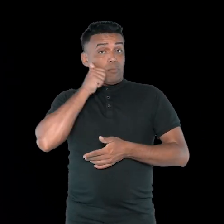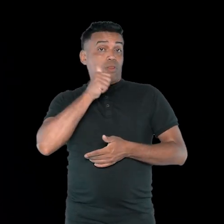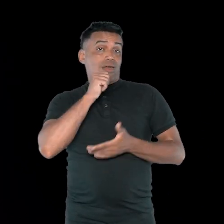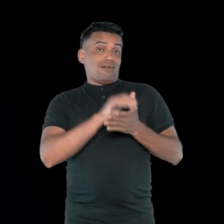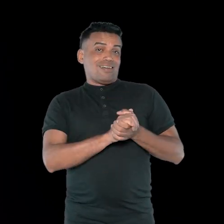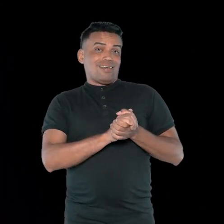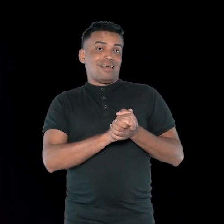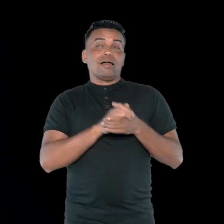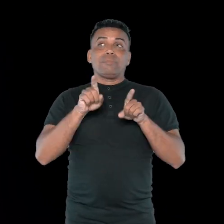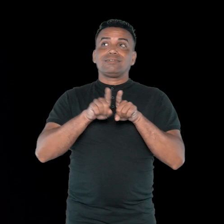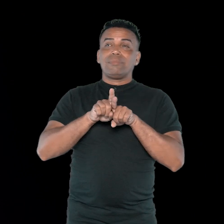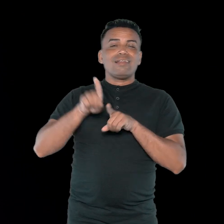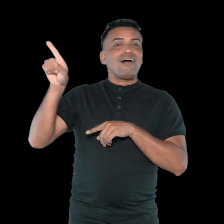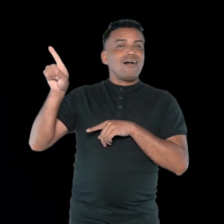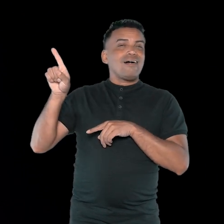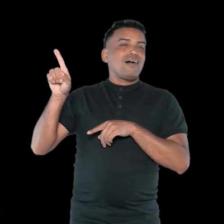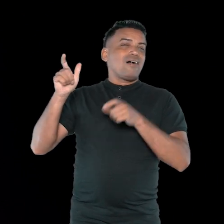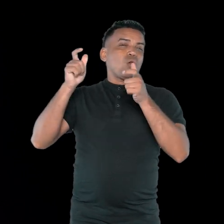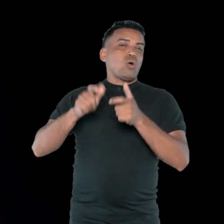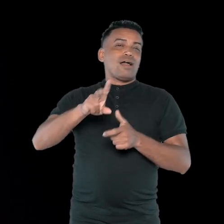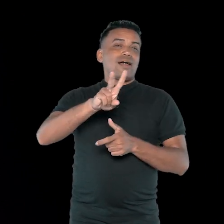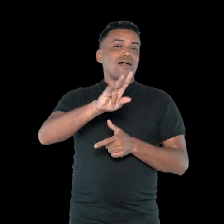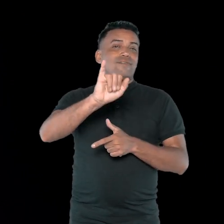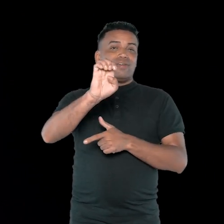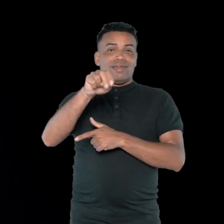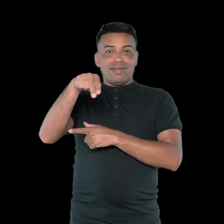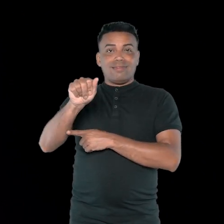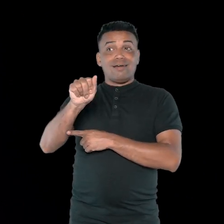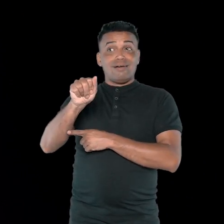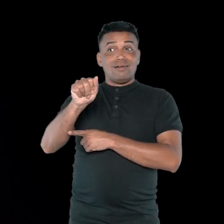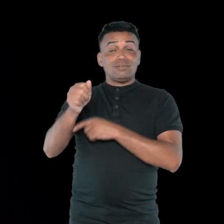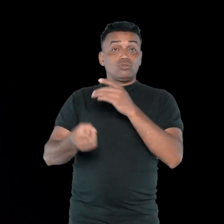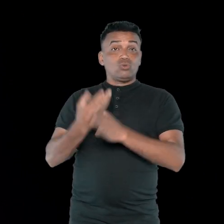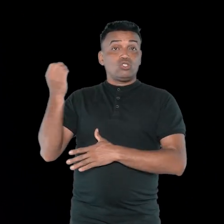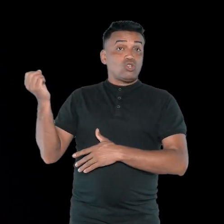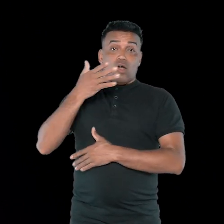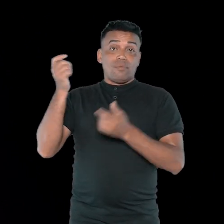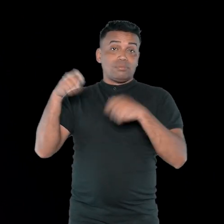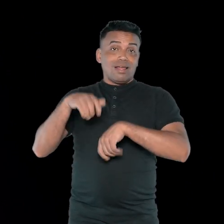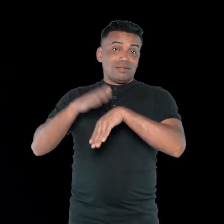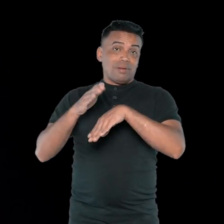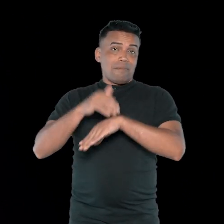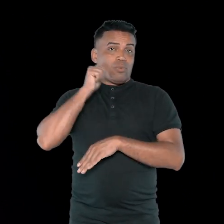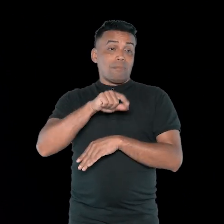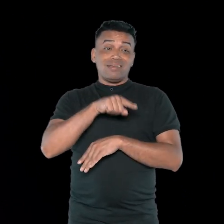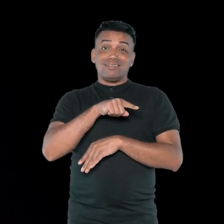situação em Viena, onde estão existindo outras possibilidades para mulheres também, mas ele tenta